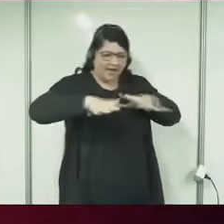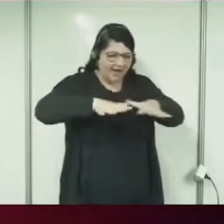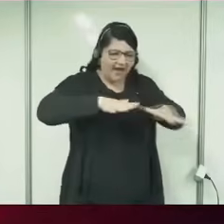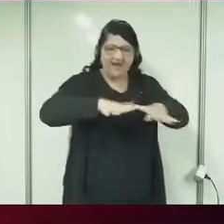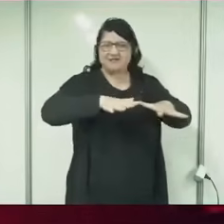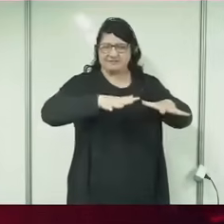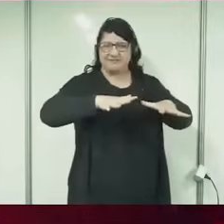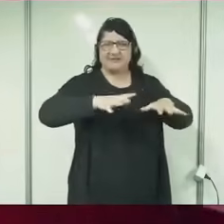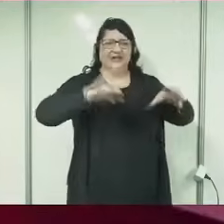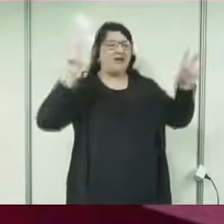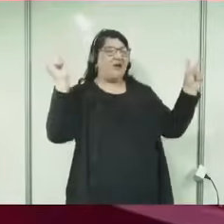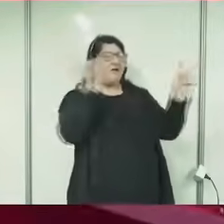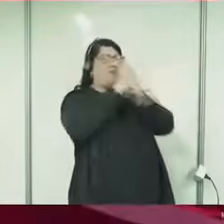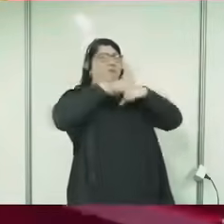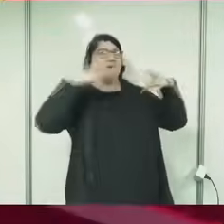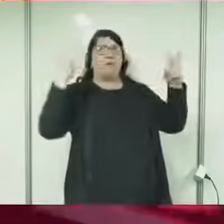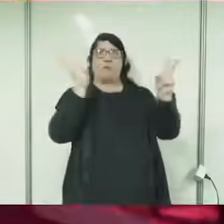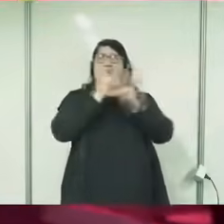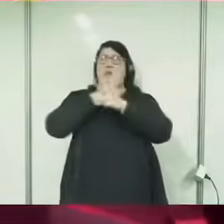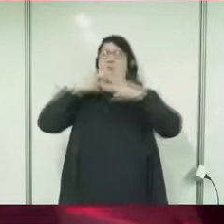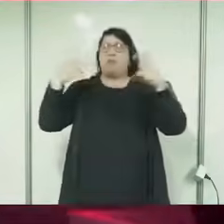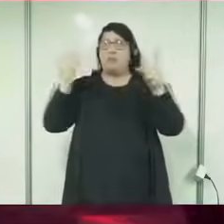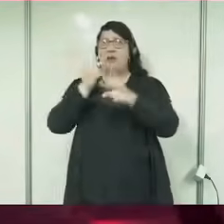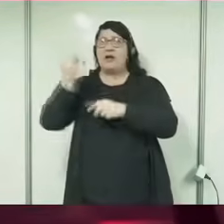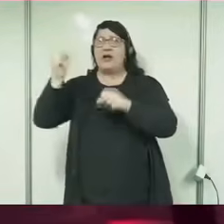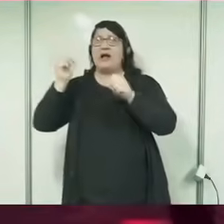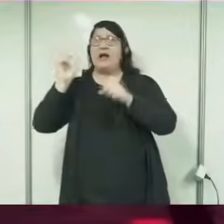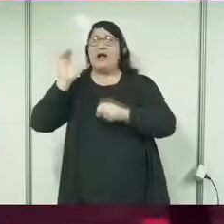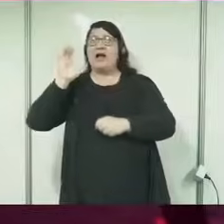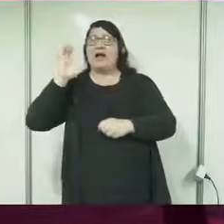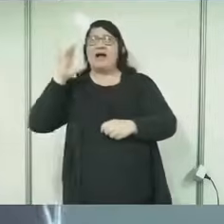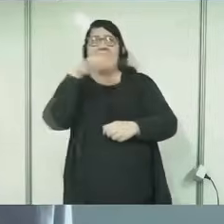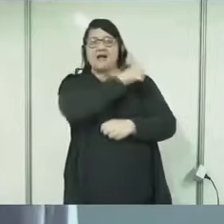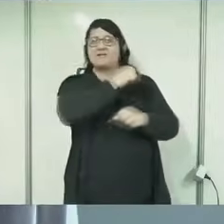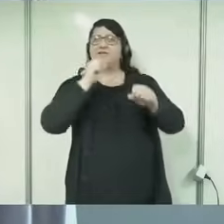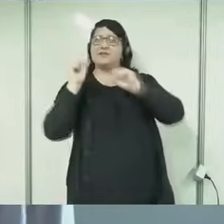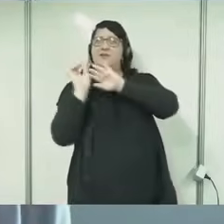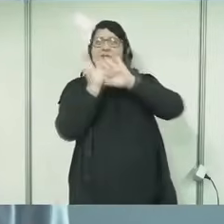vento forte que passou.